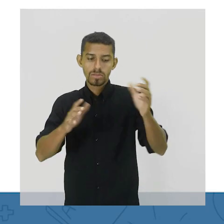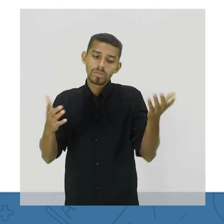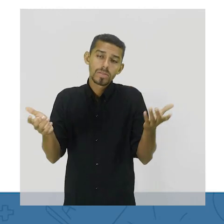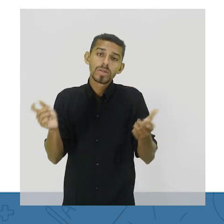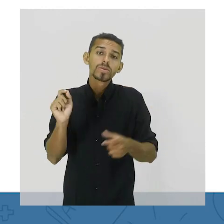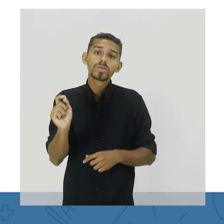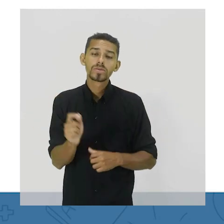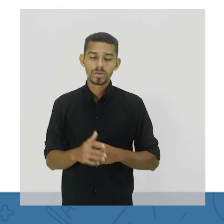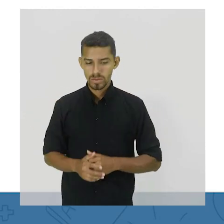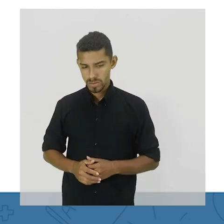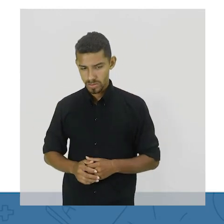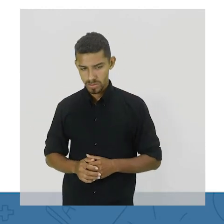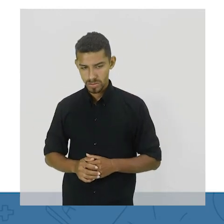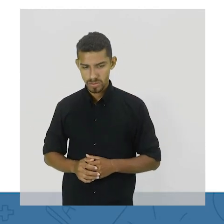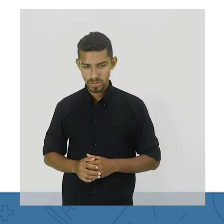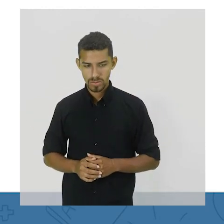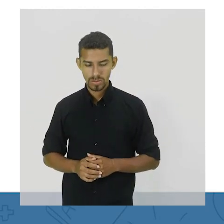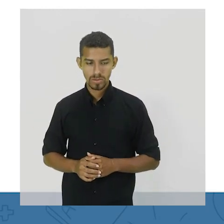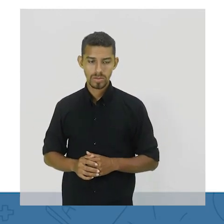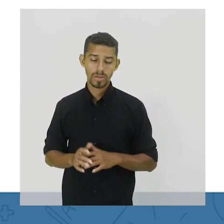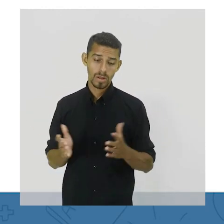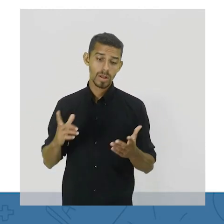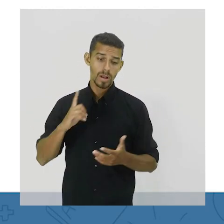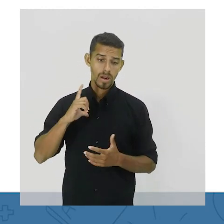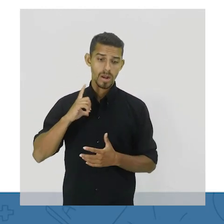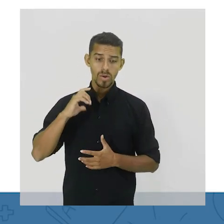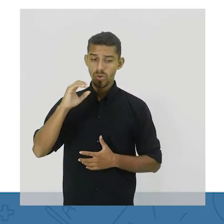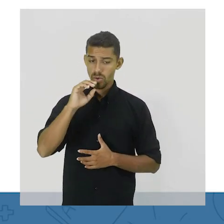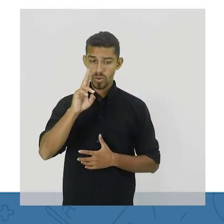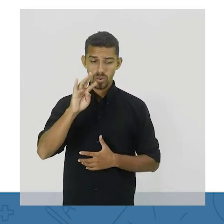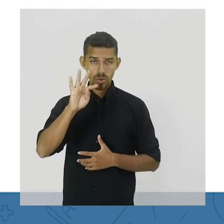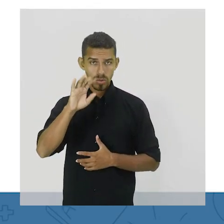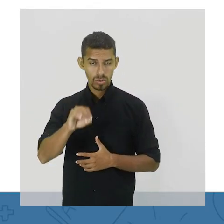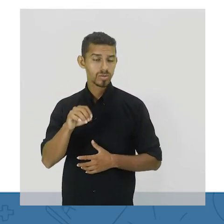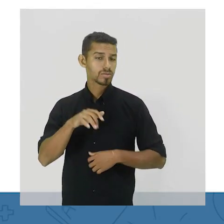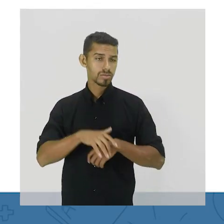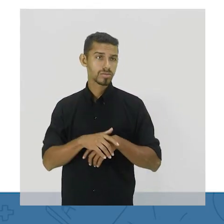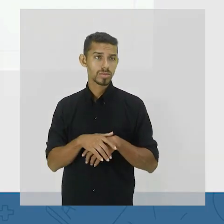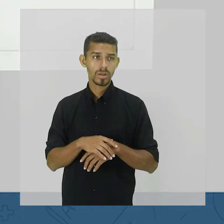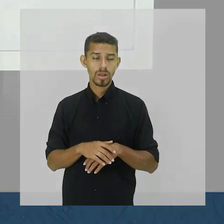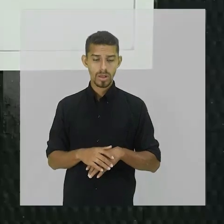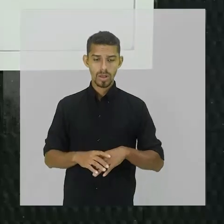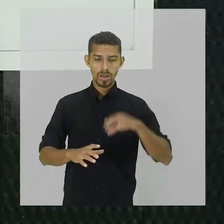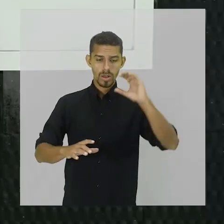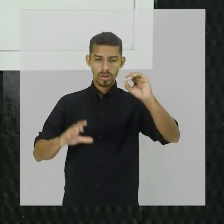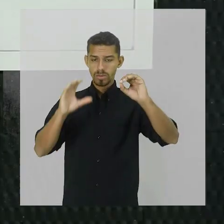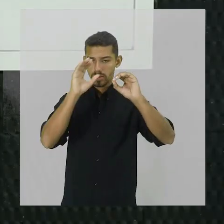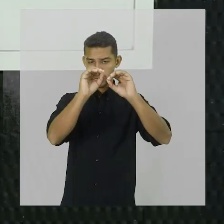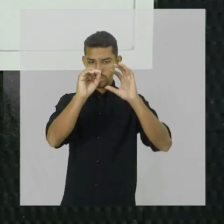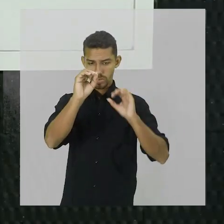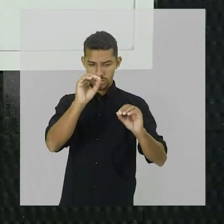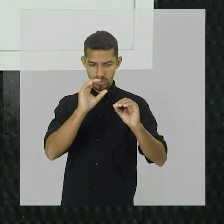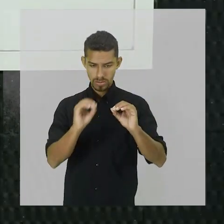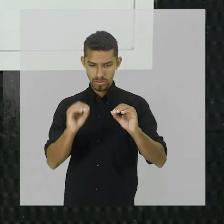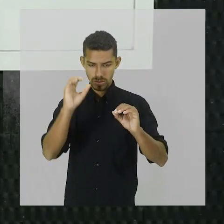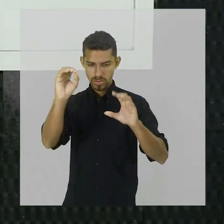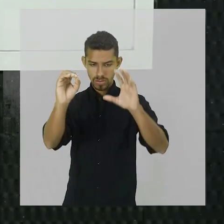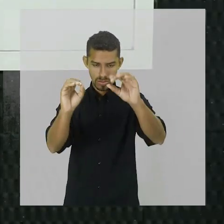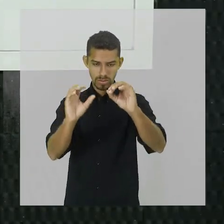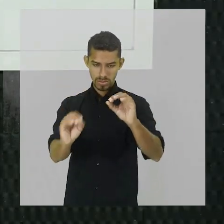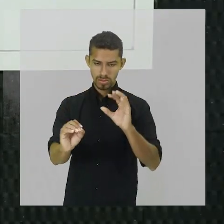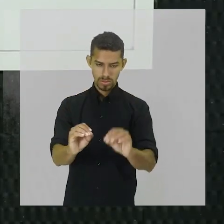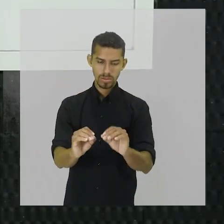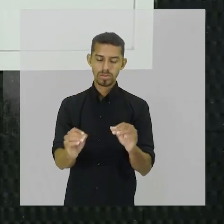Então, turma, entendam bem. Você tem um cubo, né? E no cubo você colocou 8 bolas que são esferas.